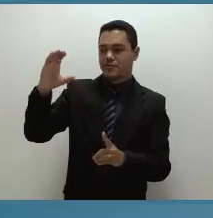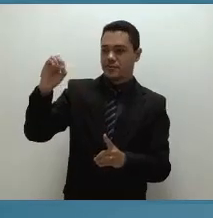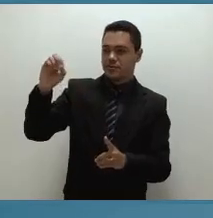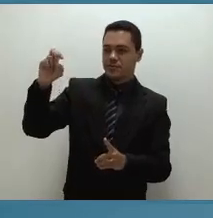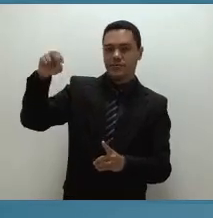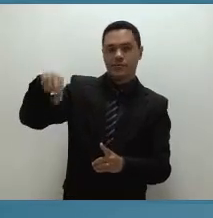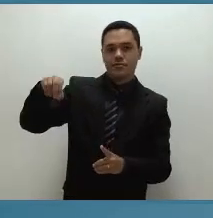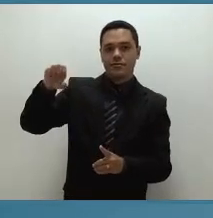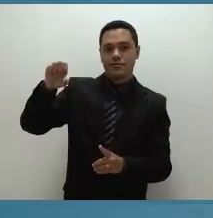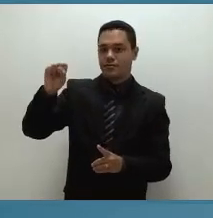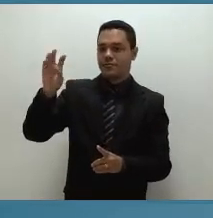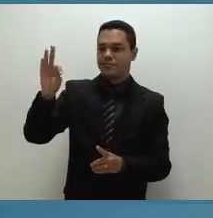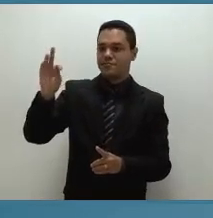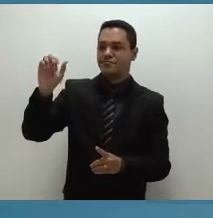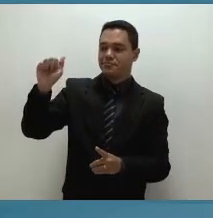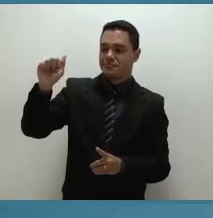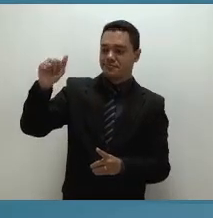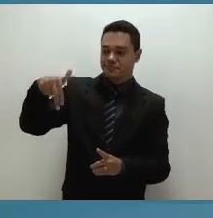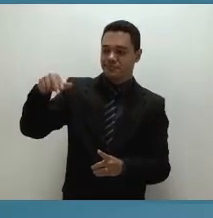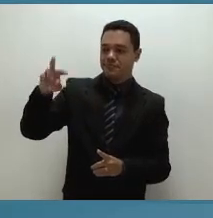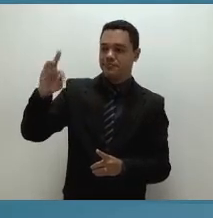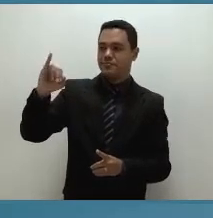Ribeiro.